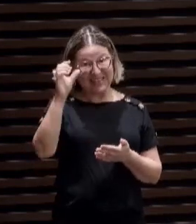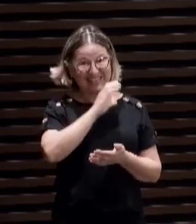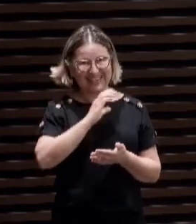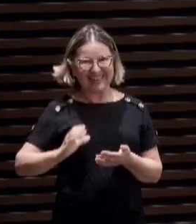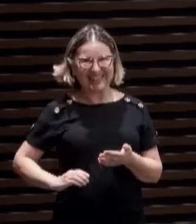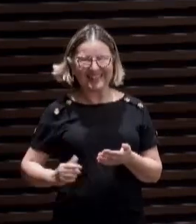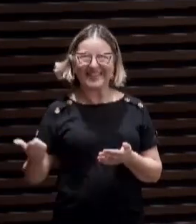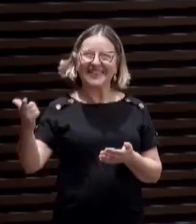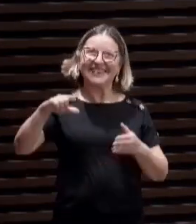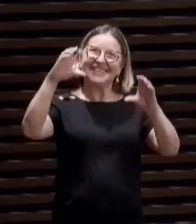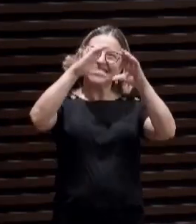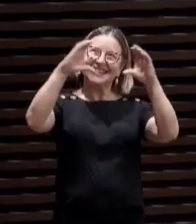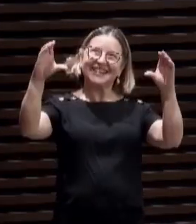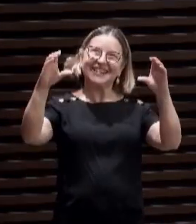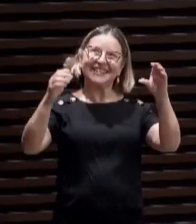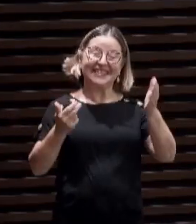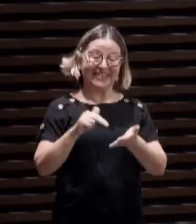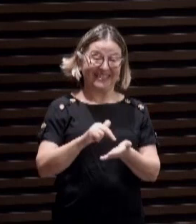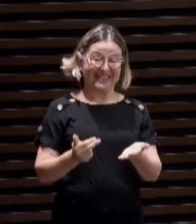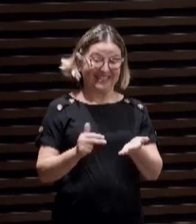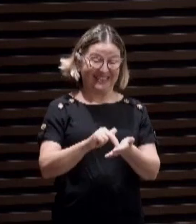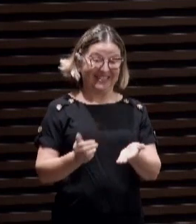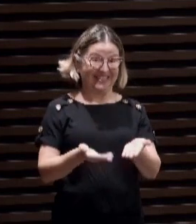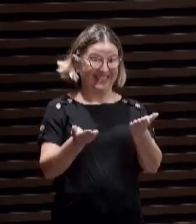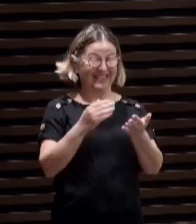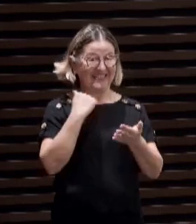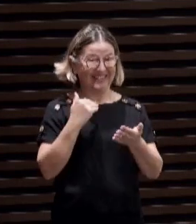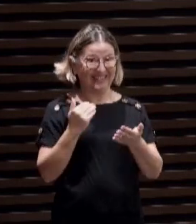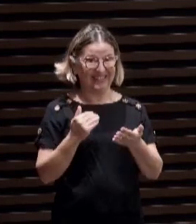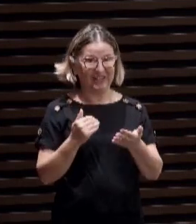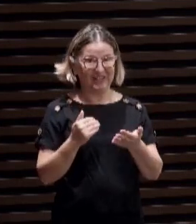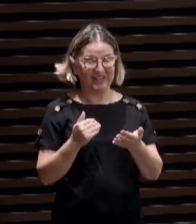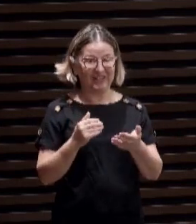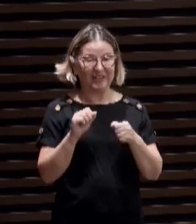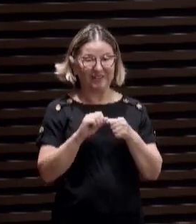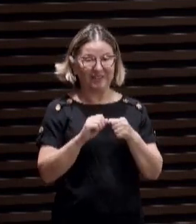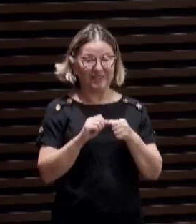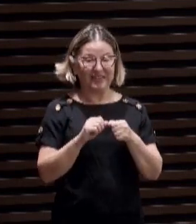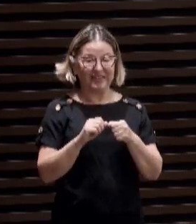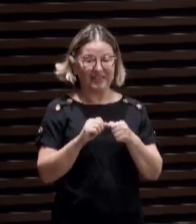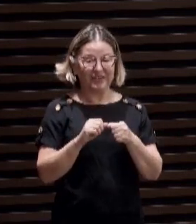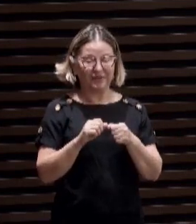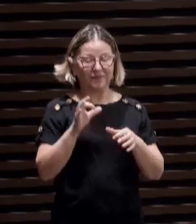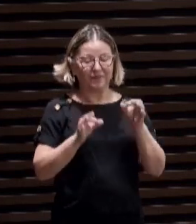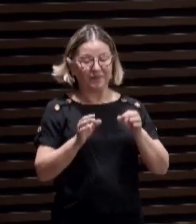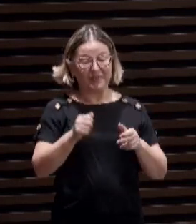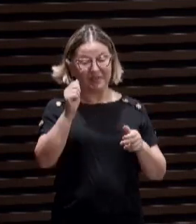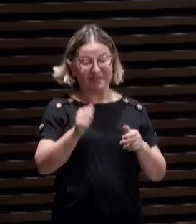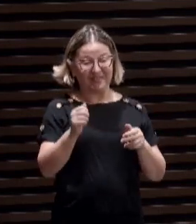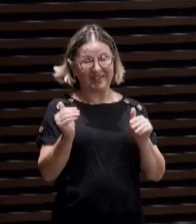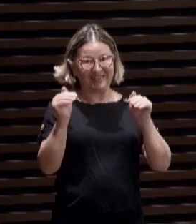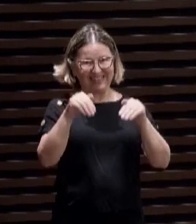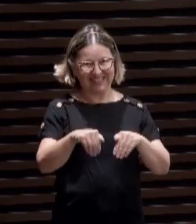do céu, ressuscitará os mortos, levará a cabo o julgamento final e estabelecerá